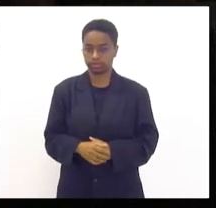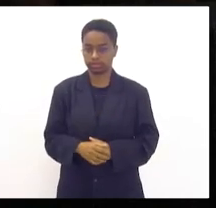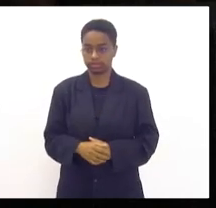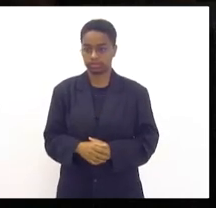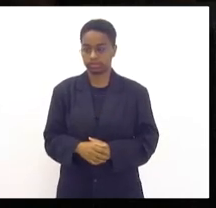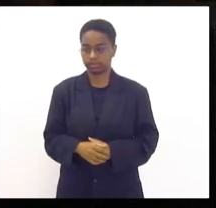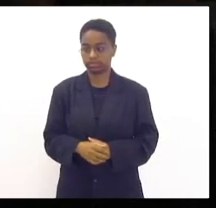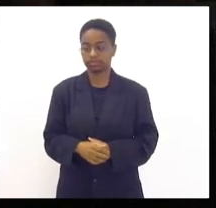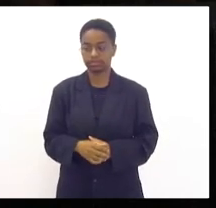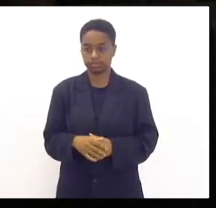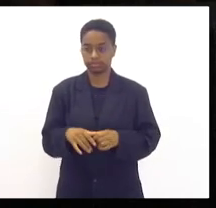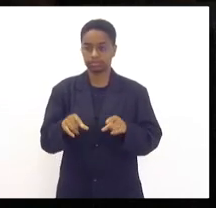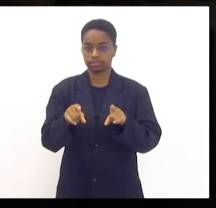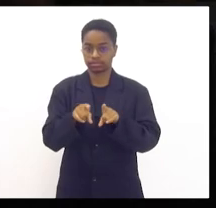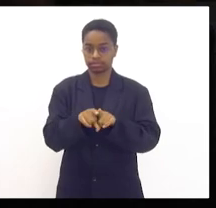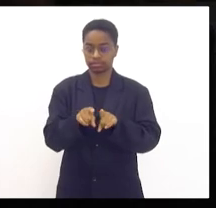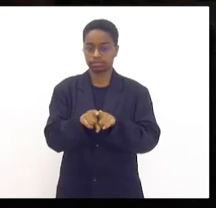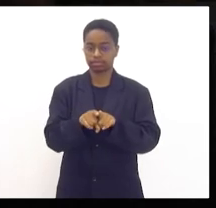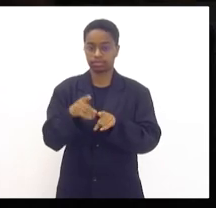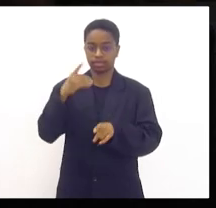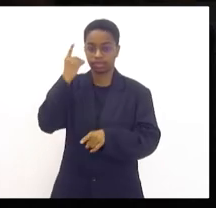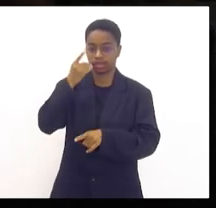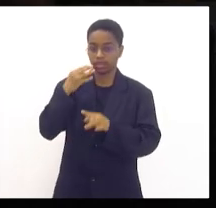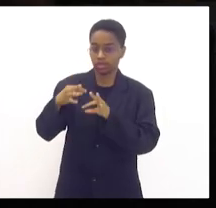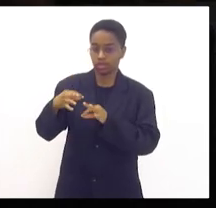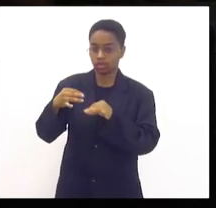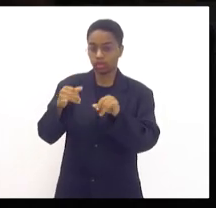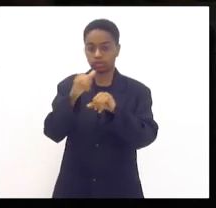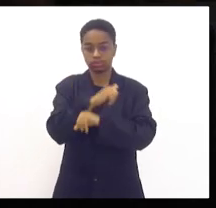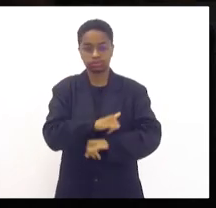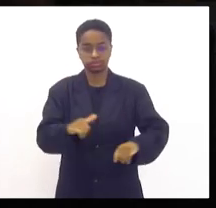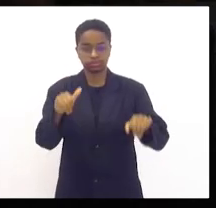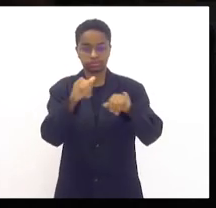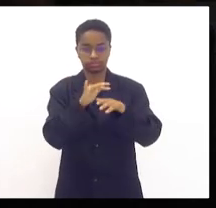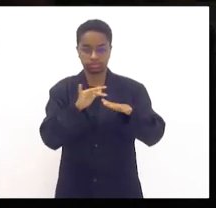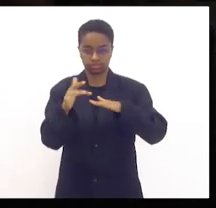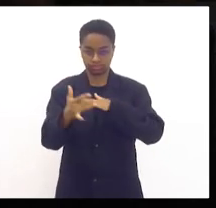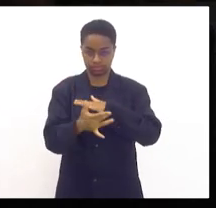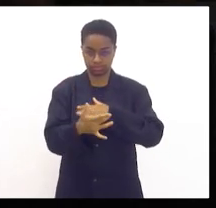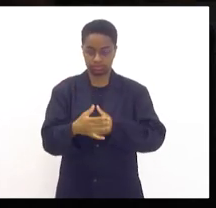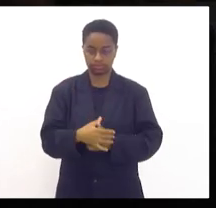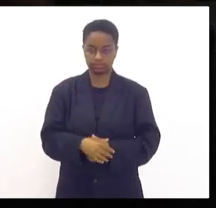Parlamentares, praticamente todos, se manifestaram na rede,